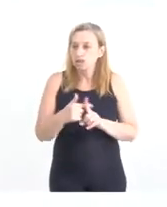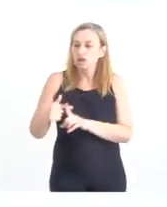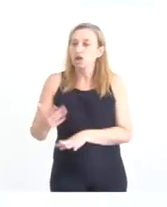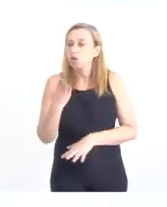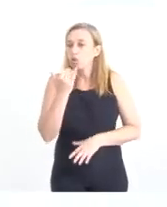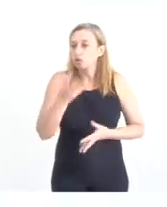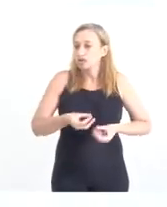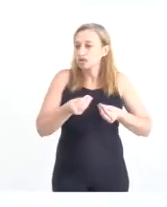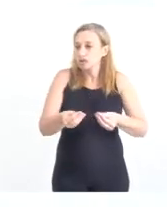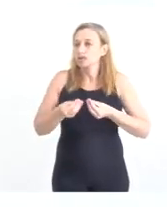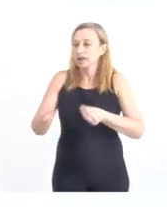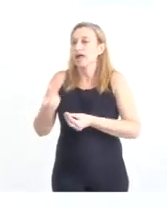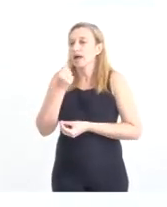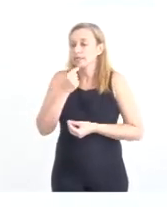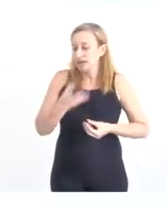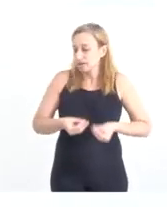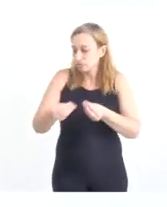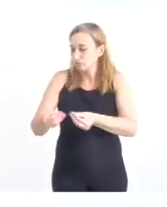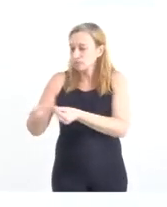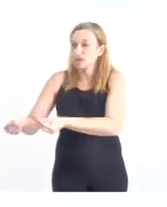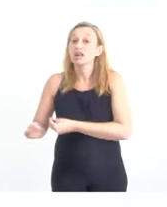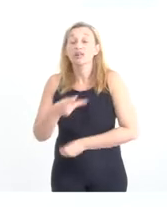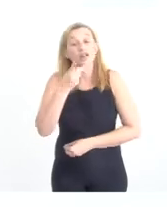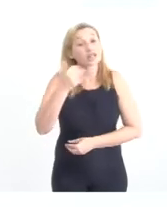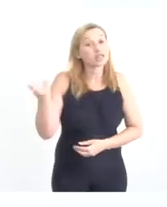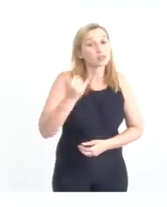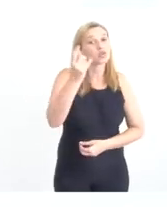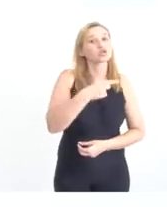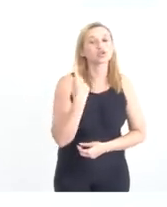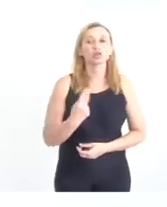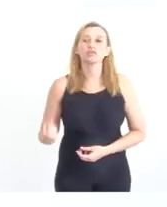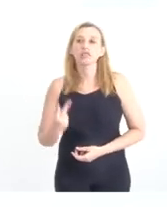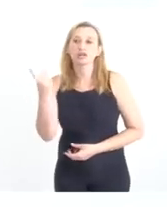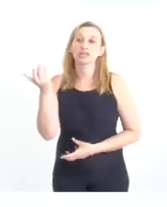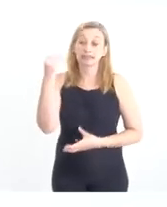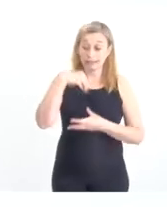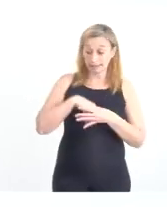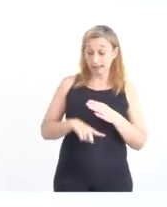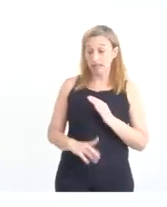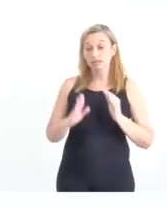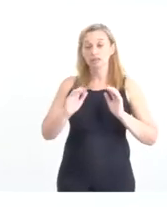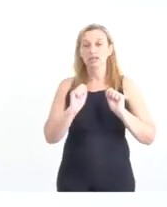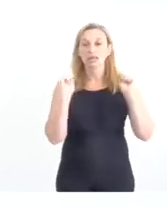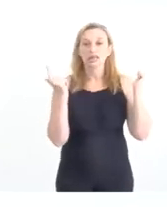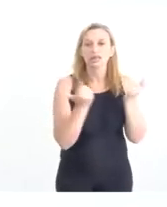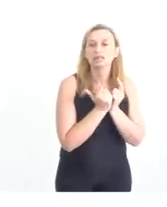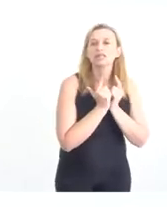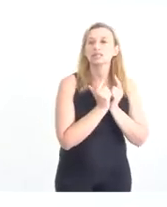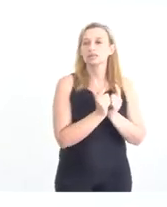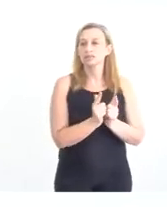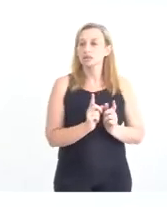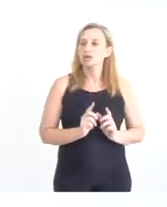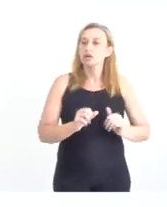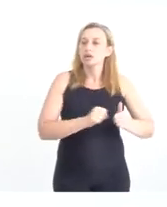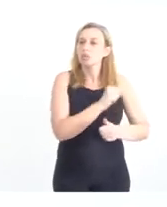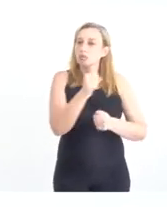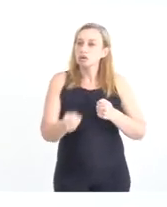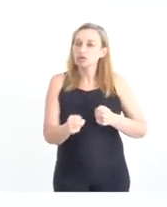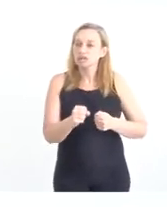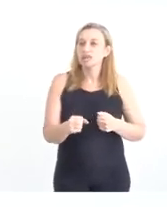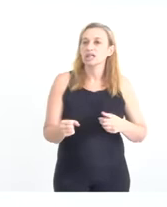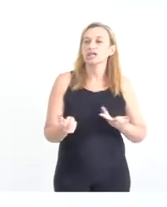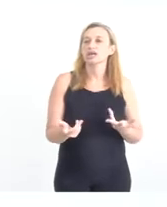alimento fornecendo medicamento então eu quero dizer da importância de nós valorizamos aqui de dentro do Poder Legislativo que eu poder constituído da